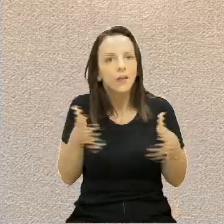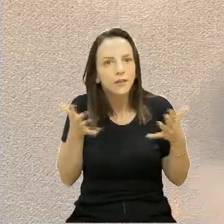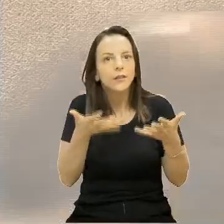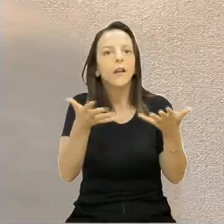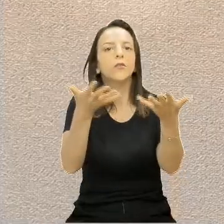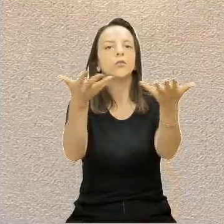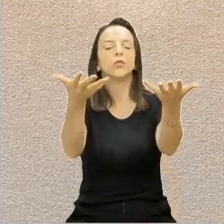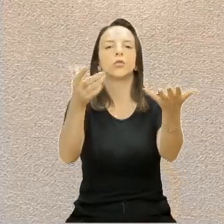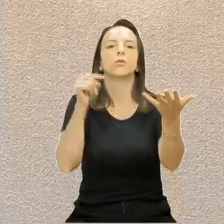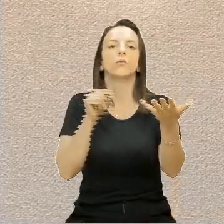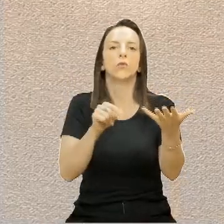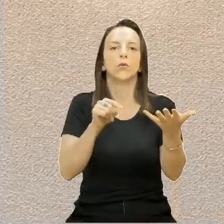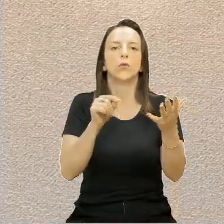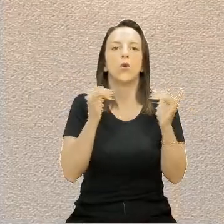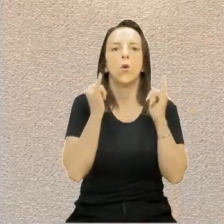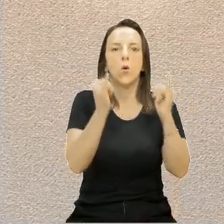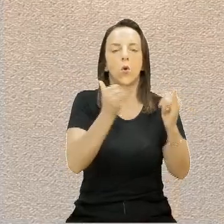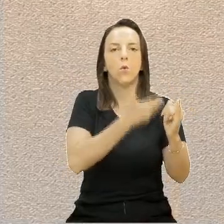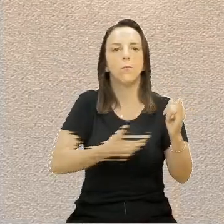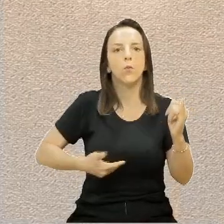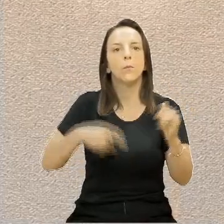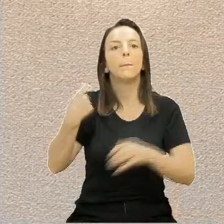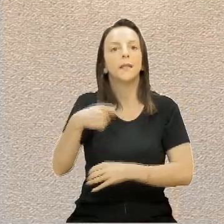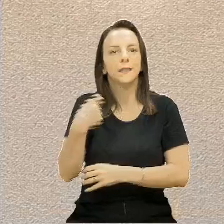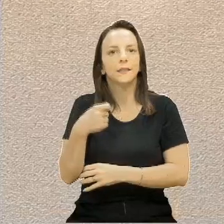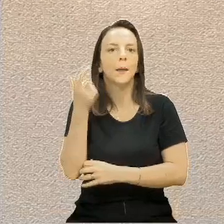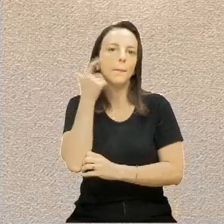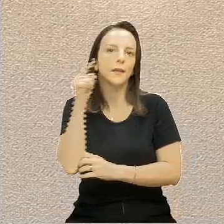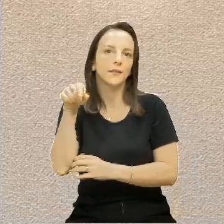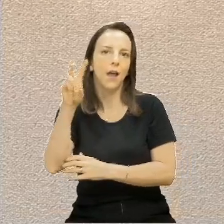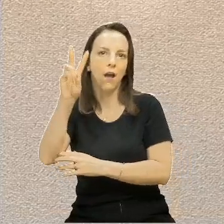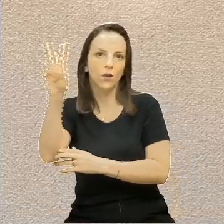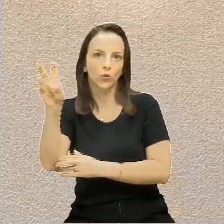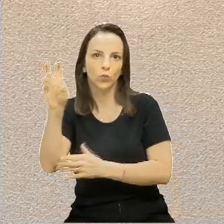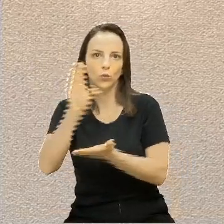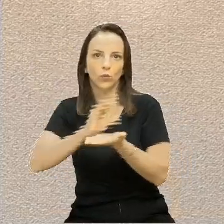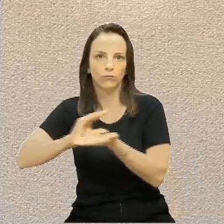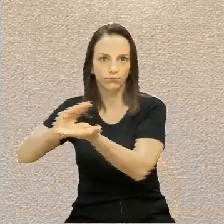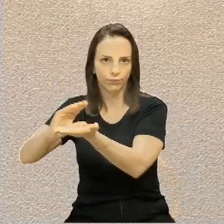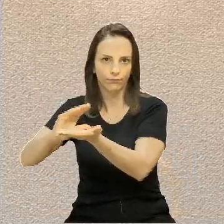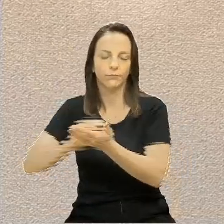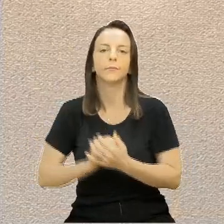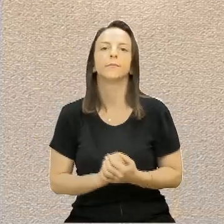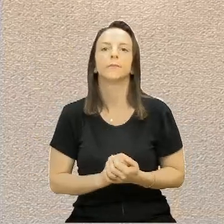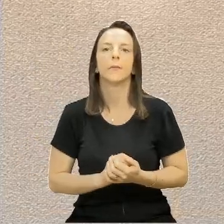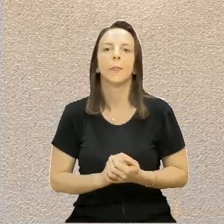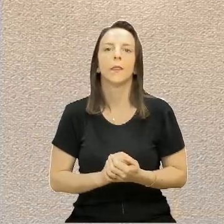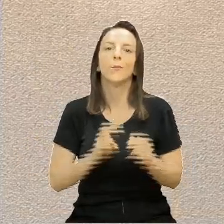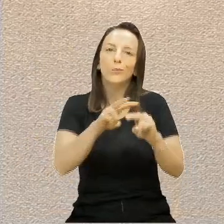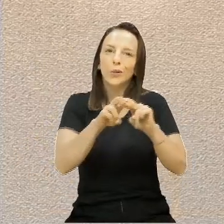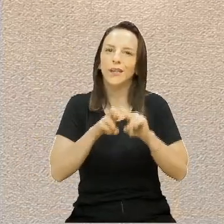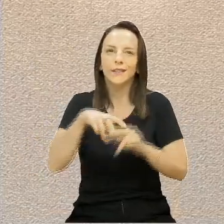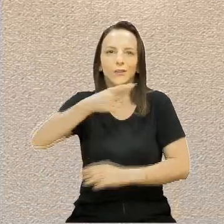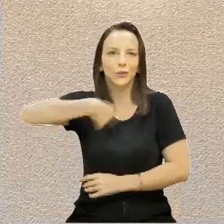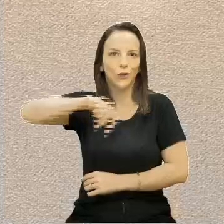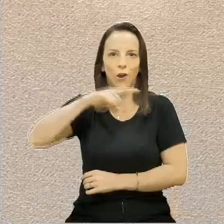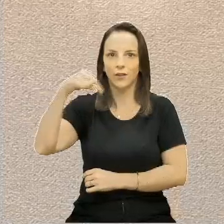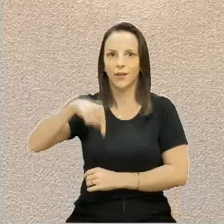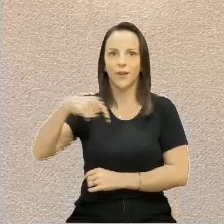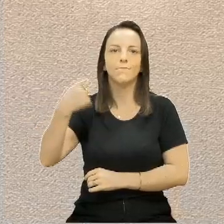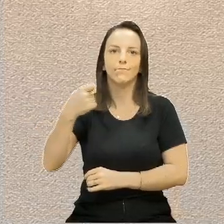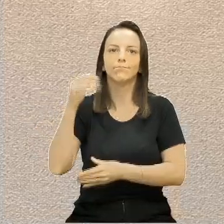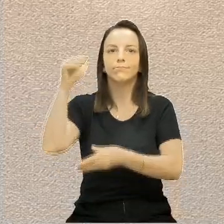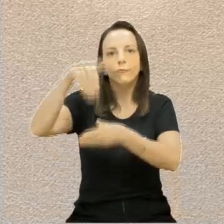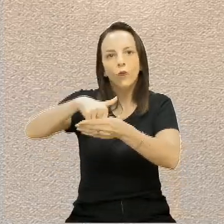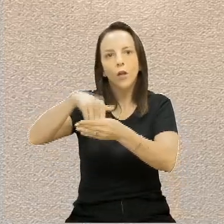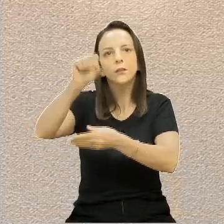que perpassar pela questão do subsídio. Por esse motivo, impende a gente aqui votar favorável,